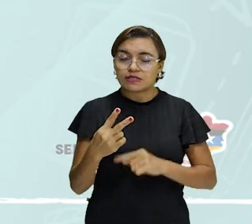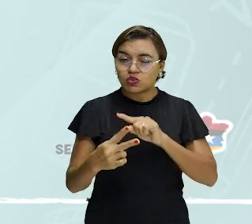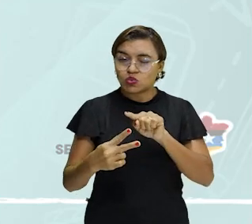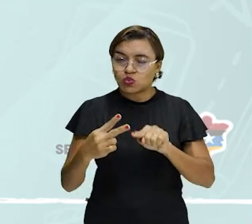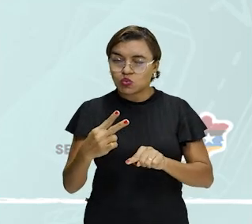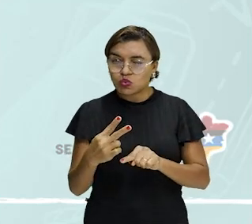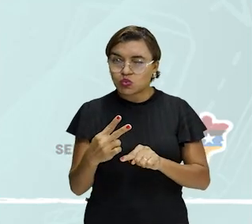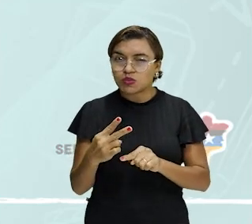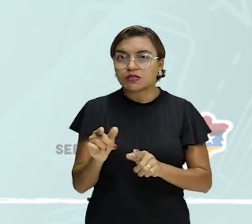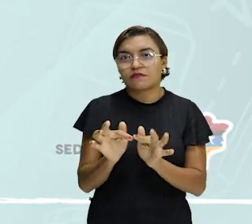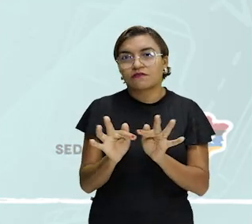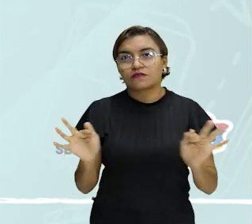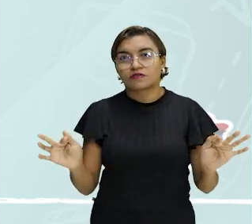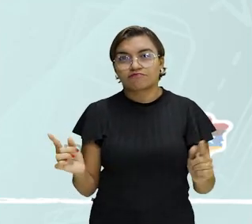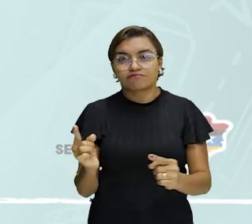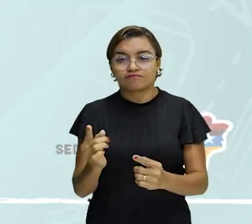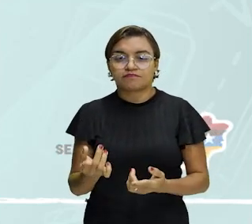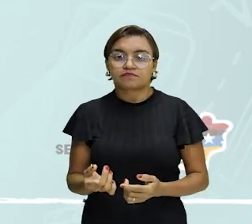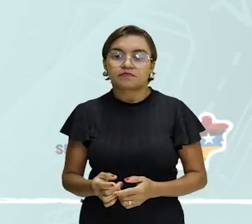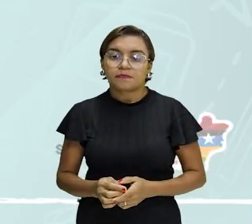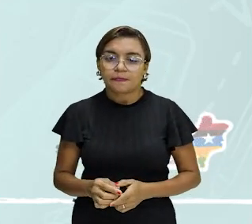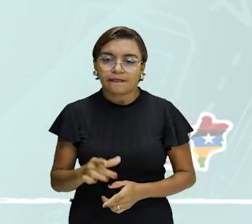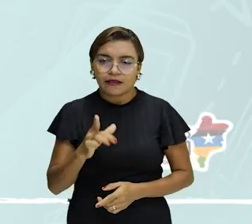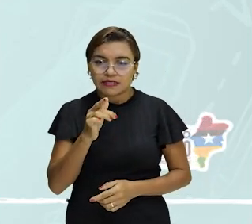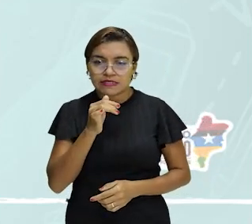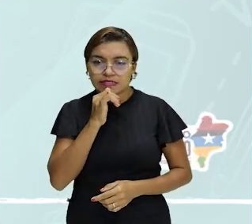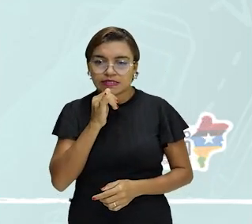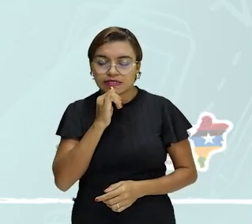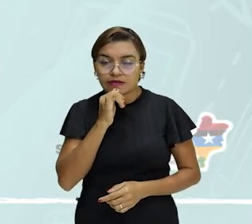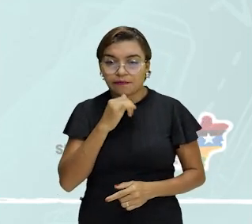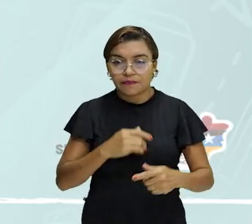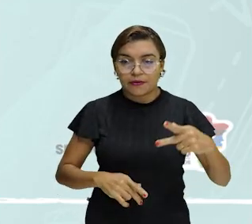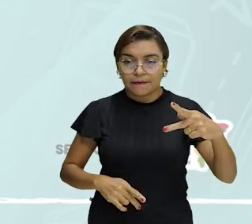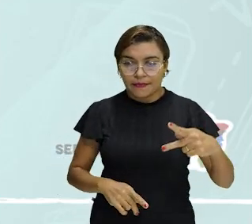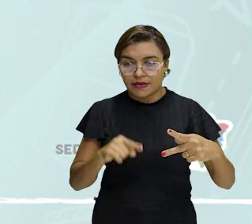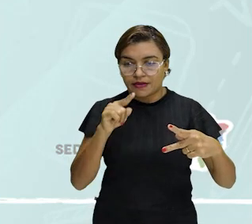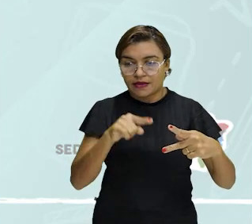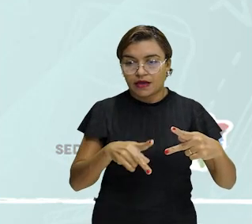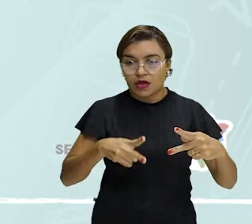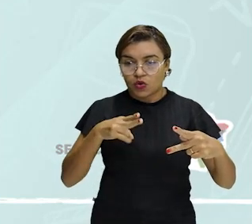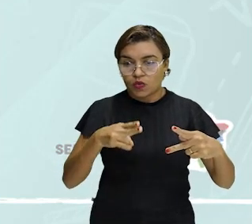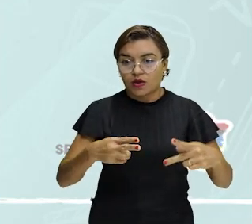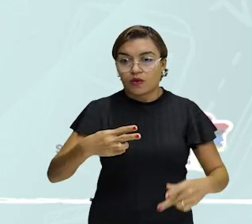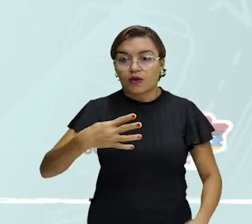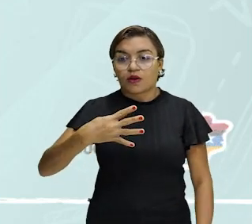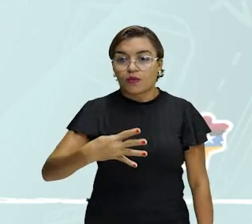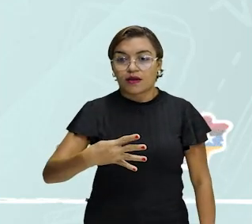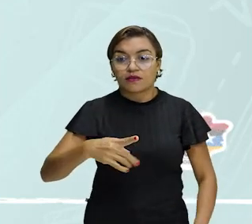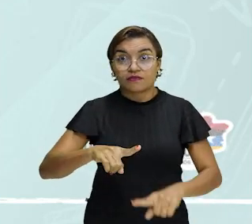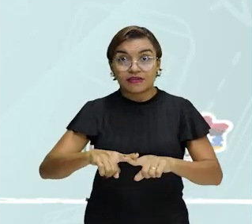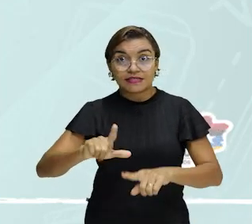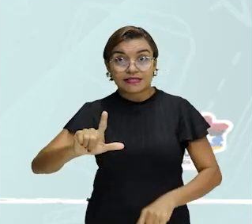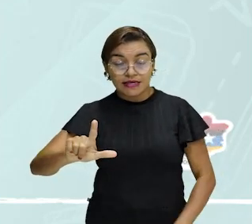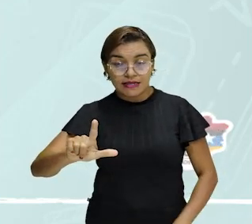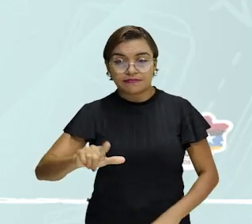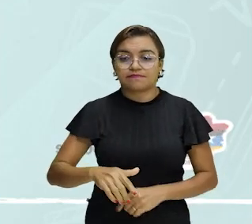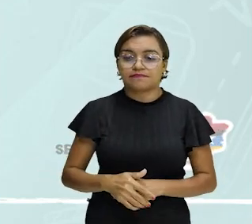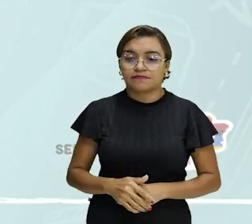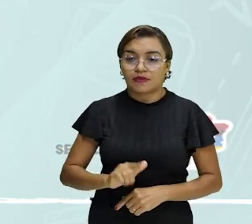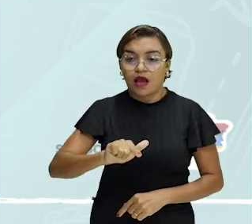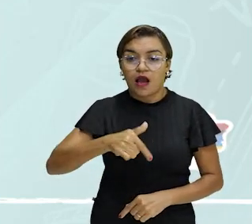dos logaritmos. Nós estudamos mais exercícios resolvidos, tá? E, na sequência, nós falamos de mudança de base, tá